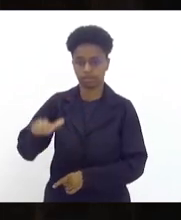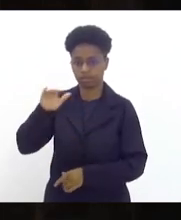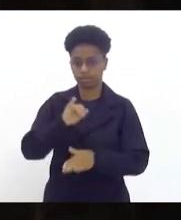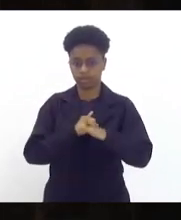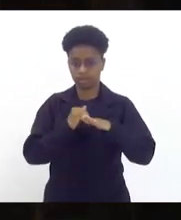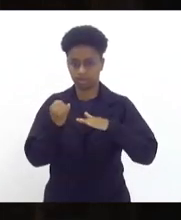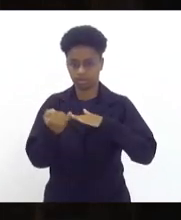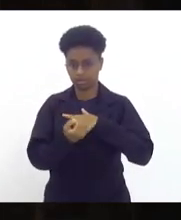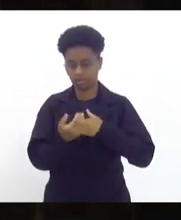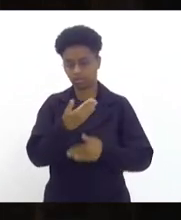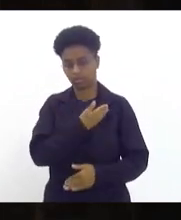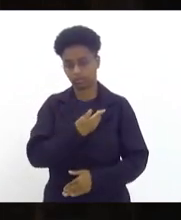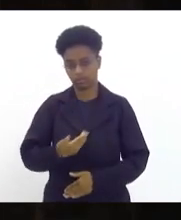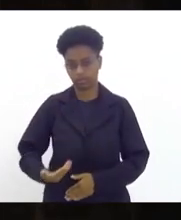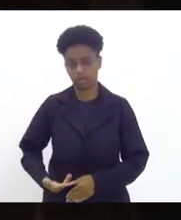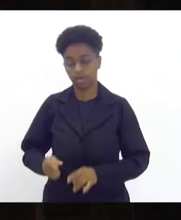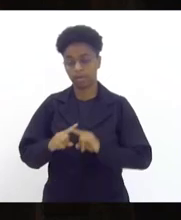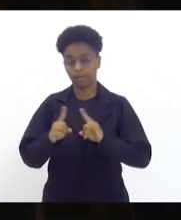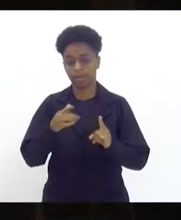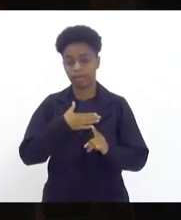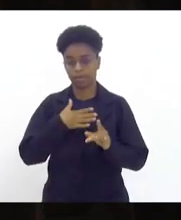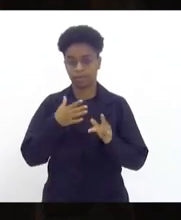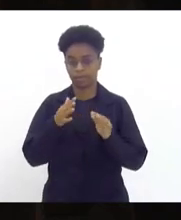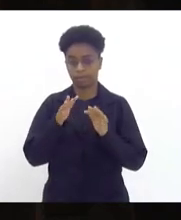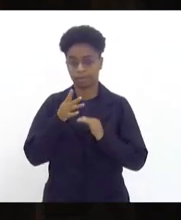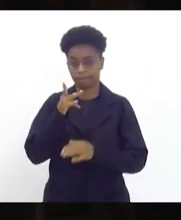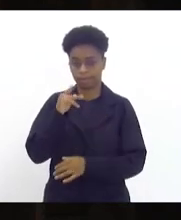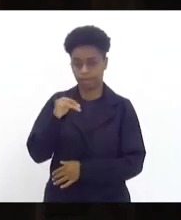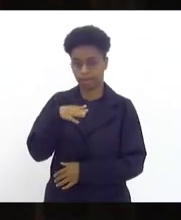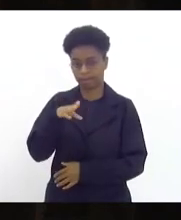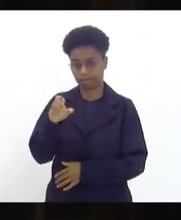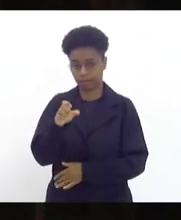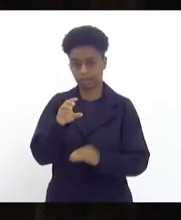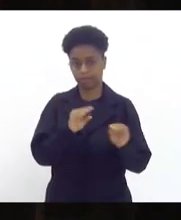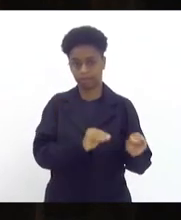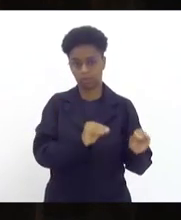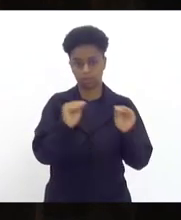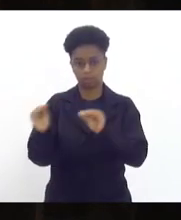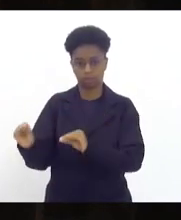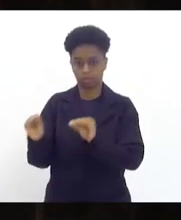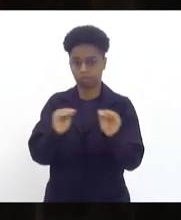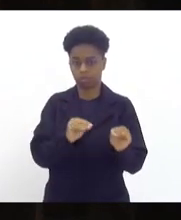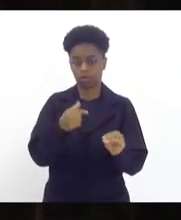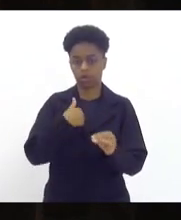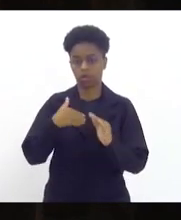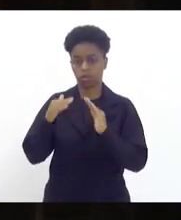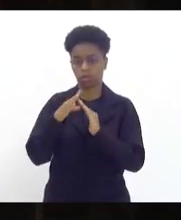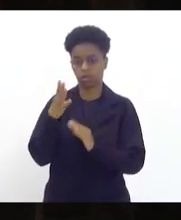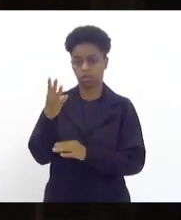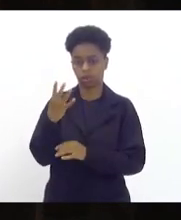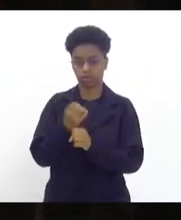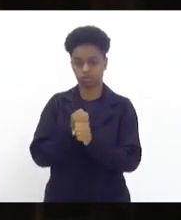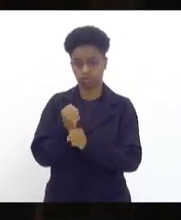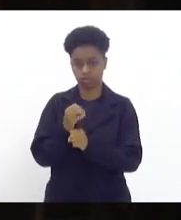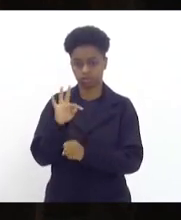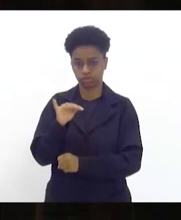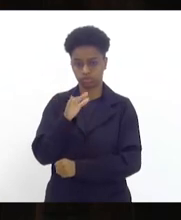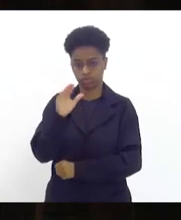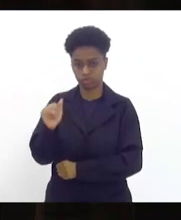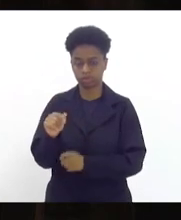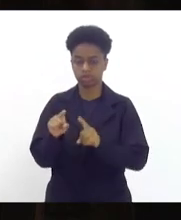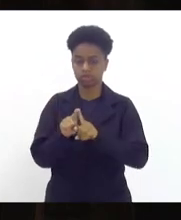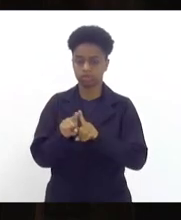mas meus pais como um ciganos que são Eu morei quatro anos na minha vida na Tijuca estudei no Colégio